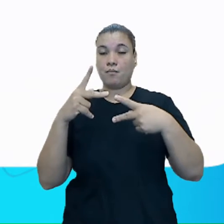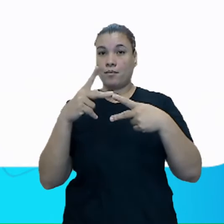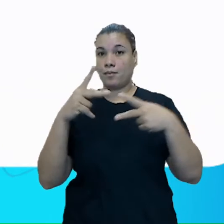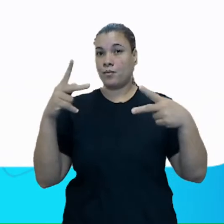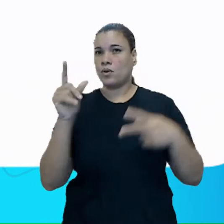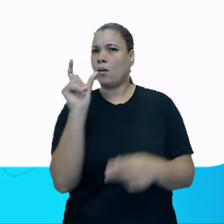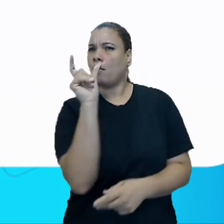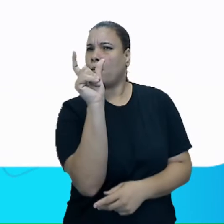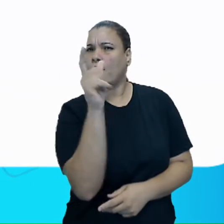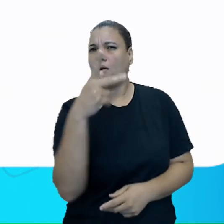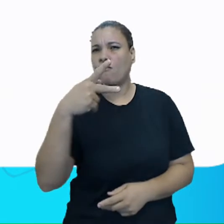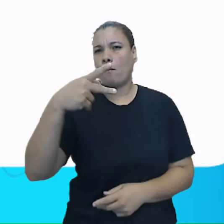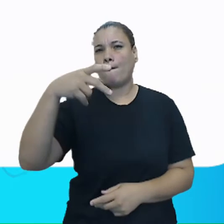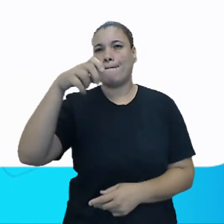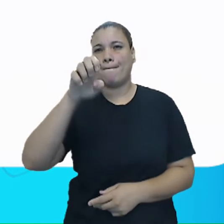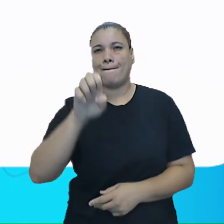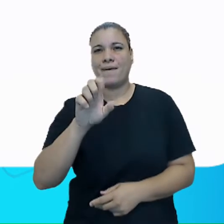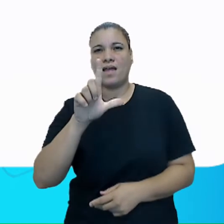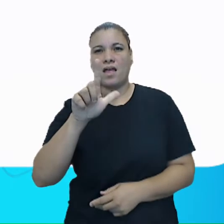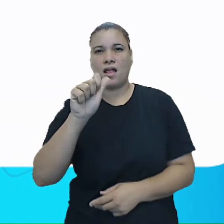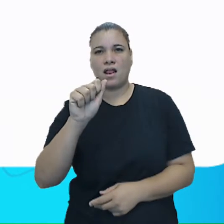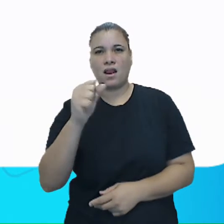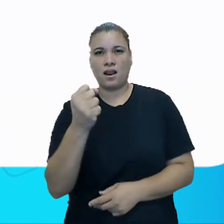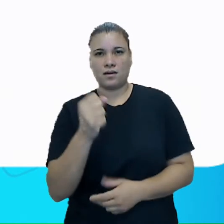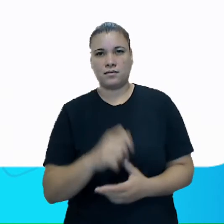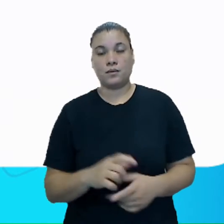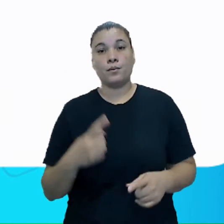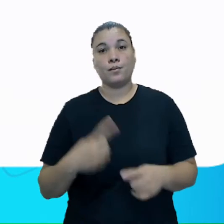Apareceu preposição, é indireto.